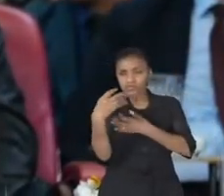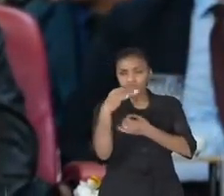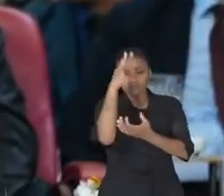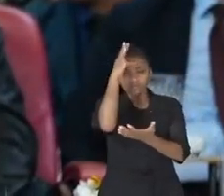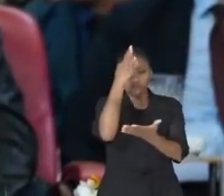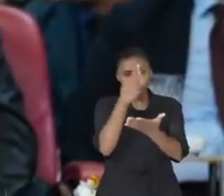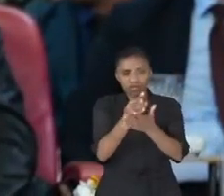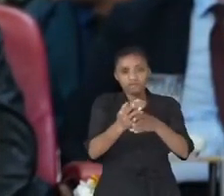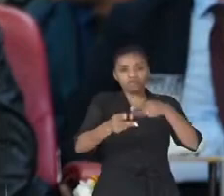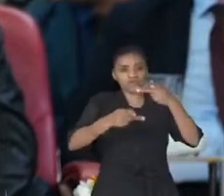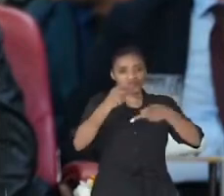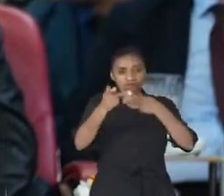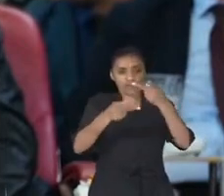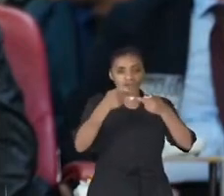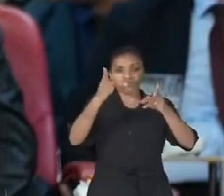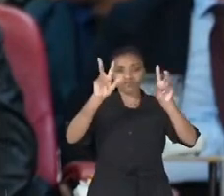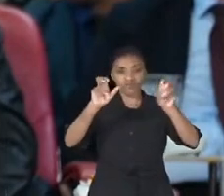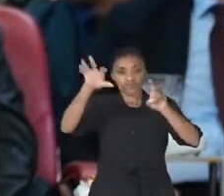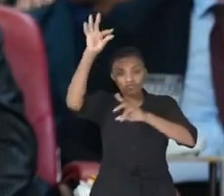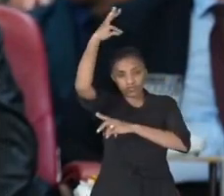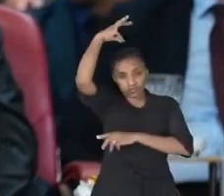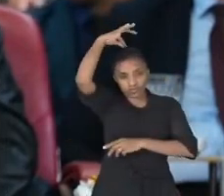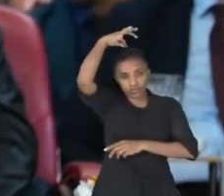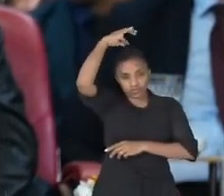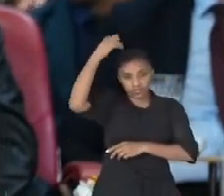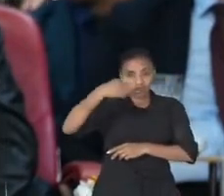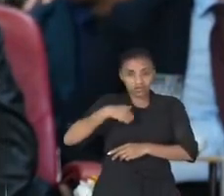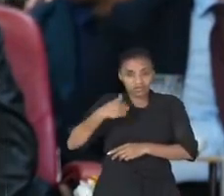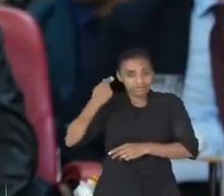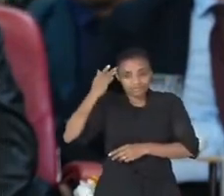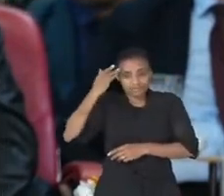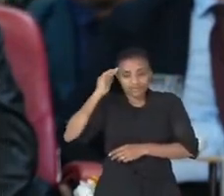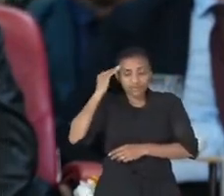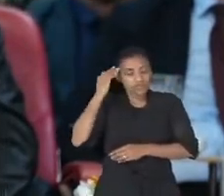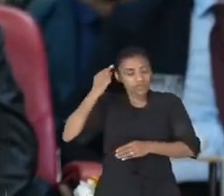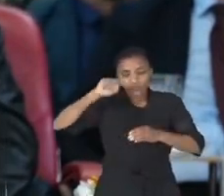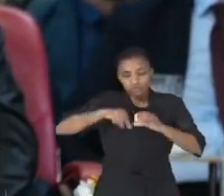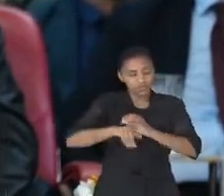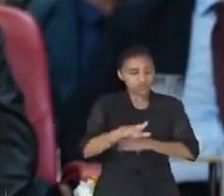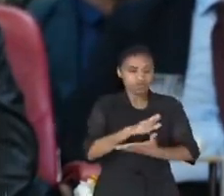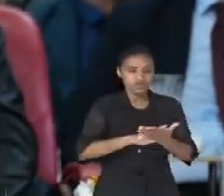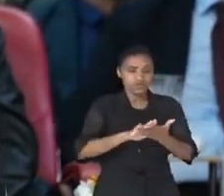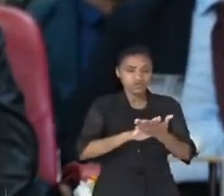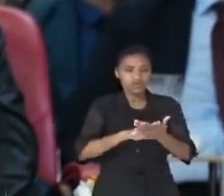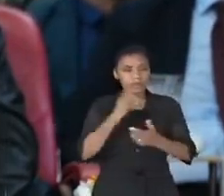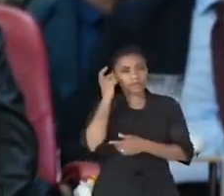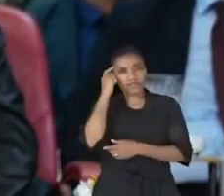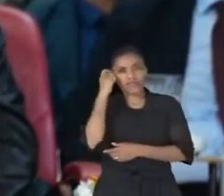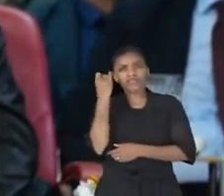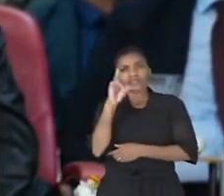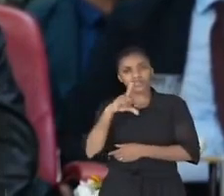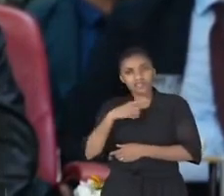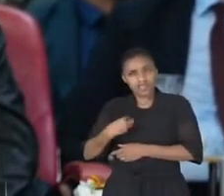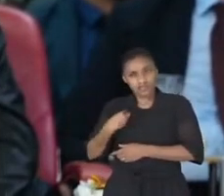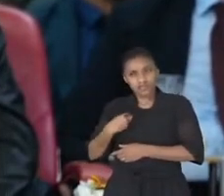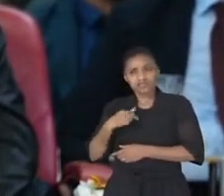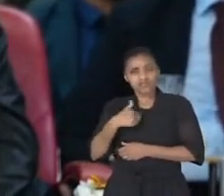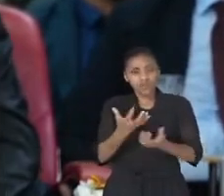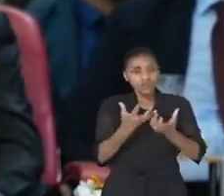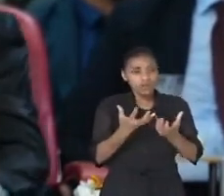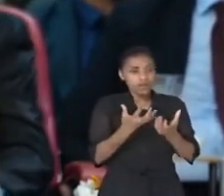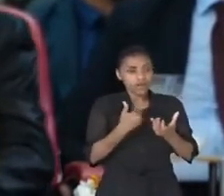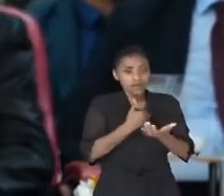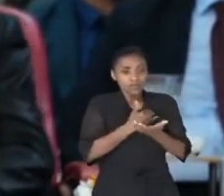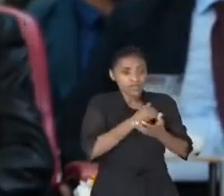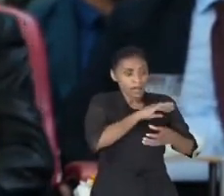me falaram sobre o Espírito Santo, e eu não tinha profundidade nenhuma, mas eu disse, Ele existe, eu quero. E eu me envolvi